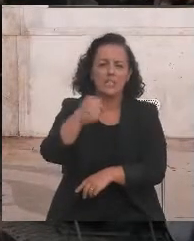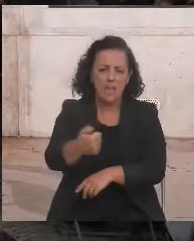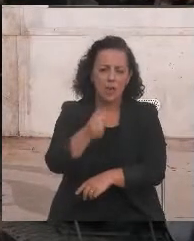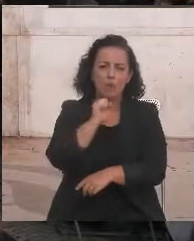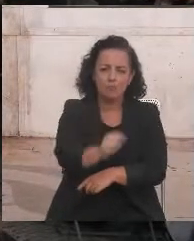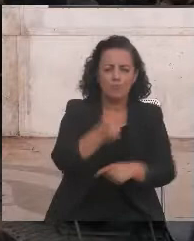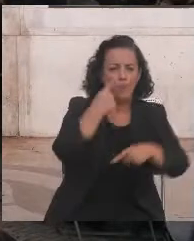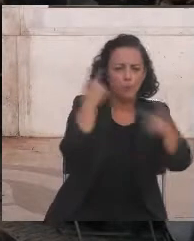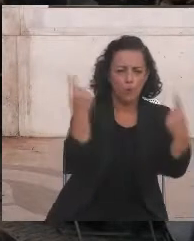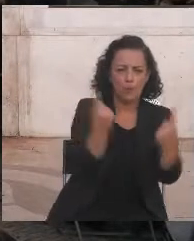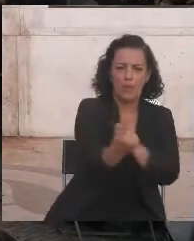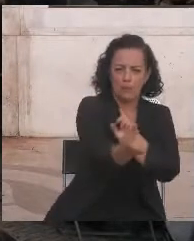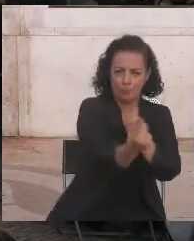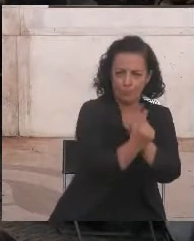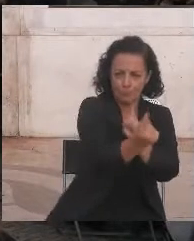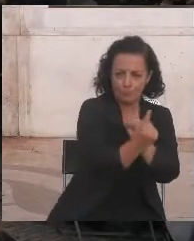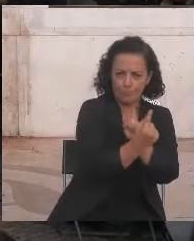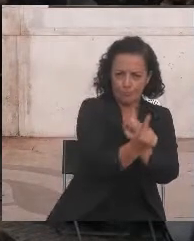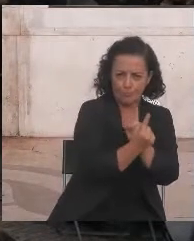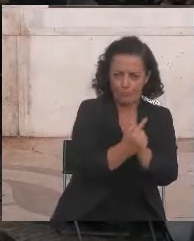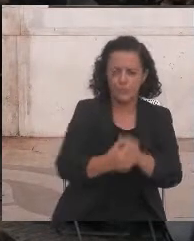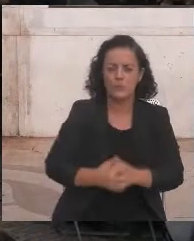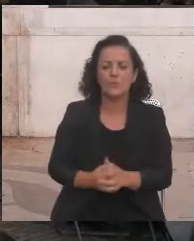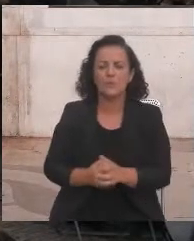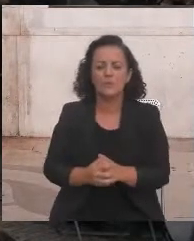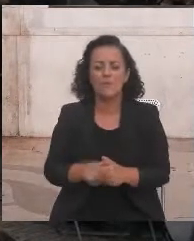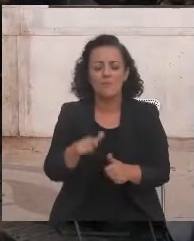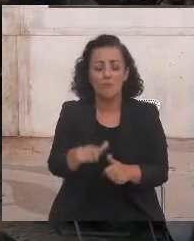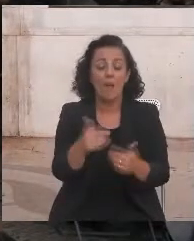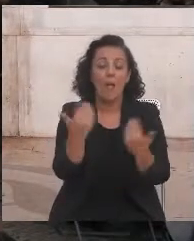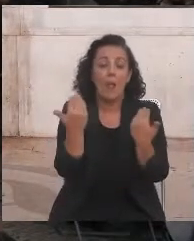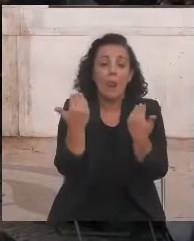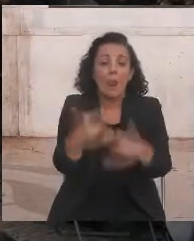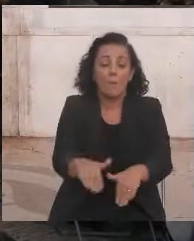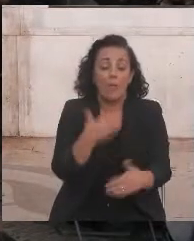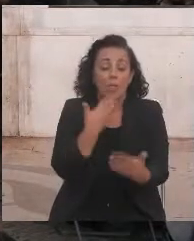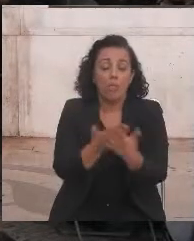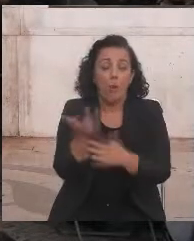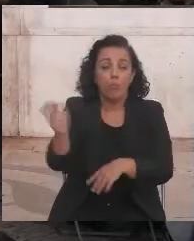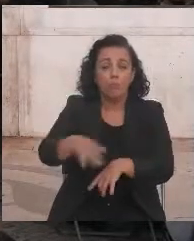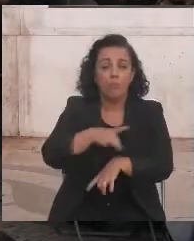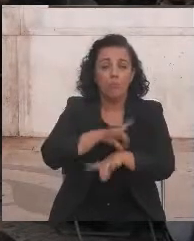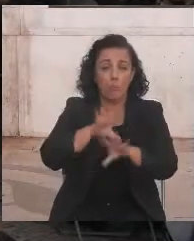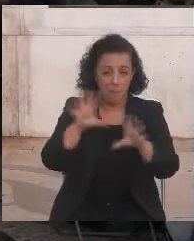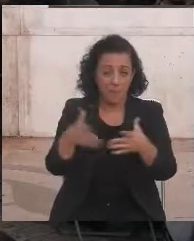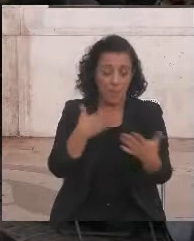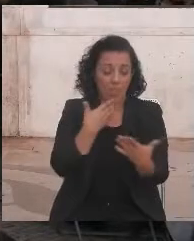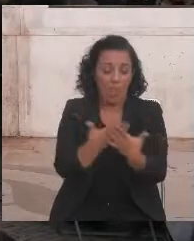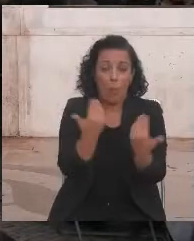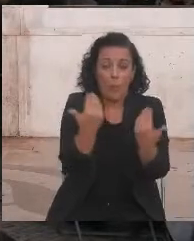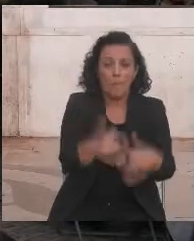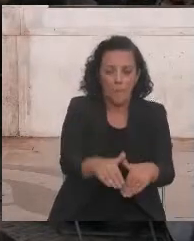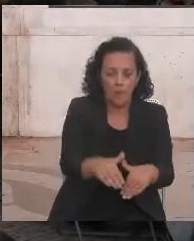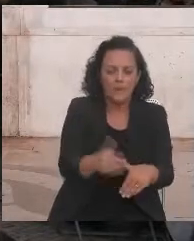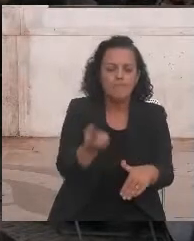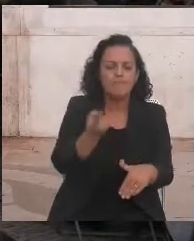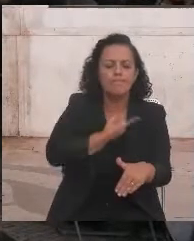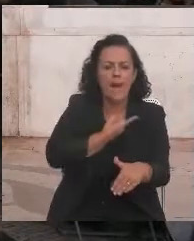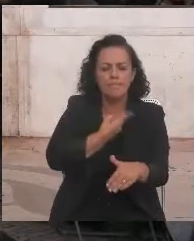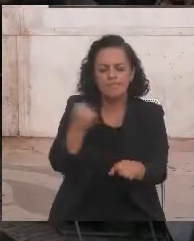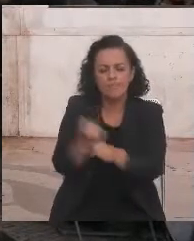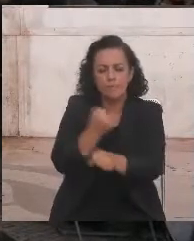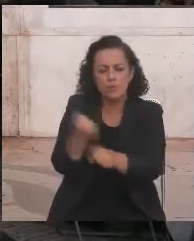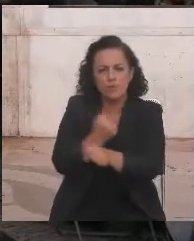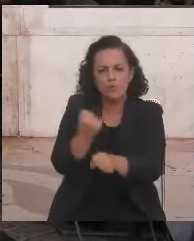públicas. As limitações de funcionamento provocadas pela pandemia, que nos levaram a implementar novas formas de funcionamento e de